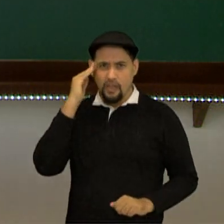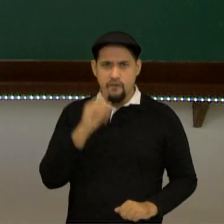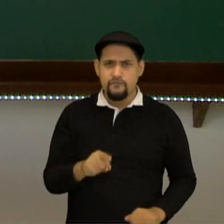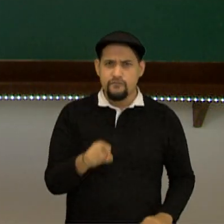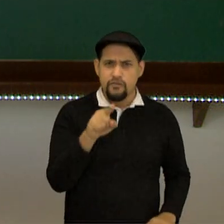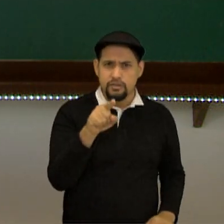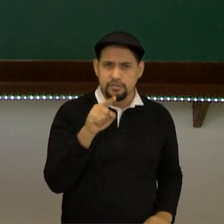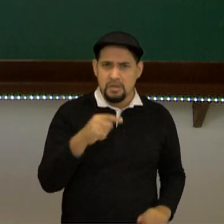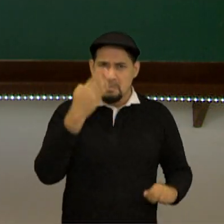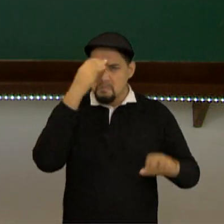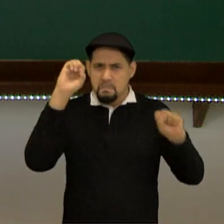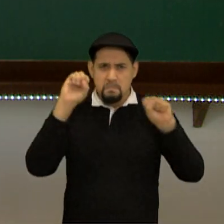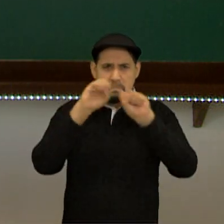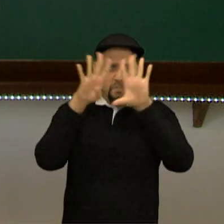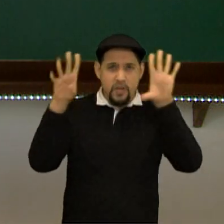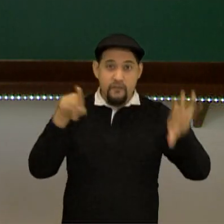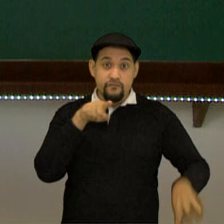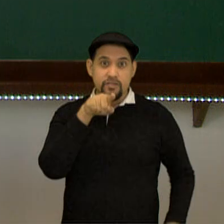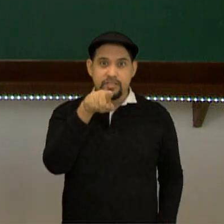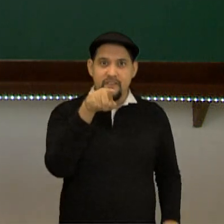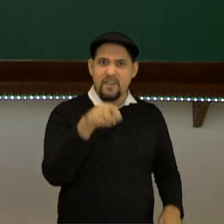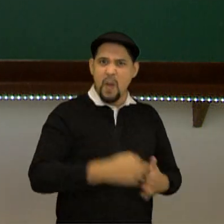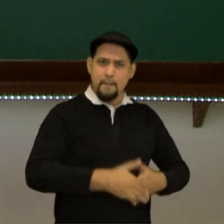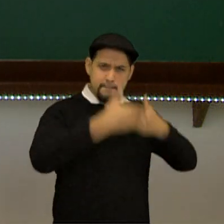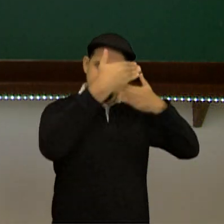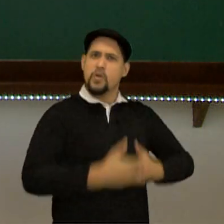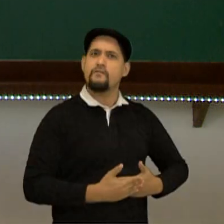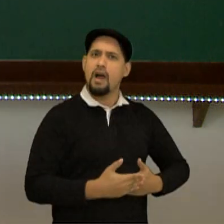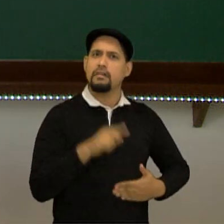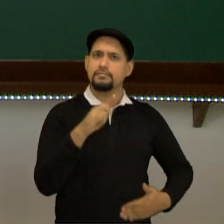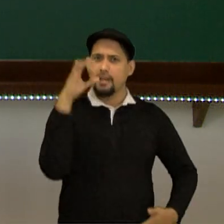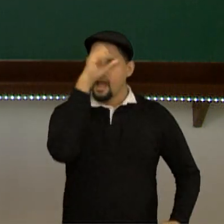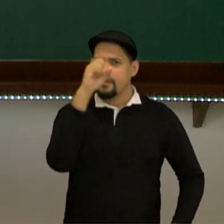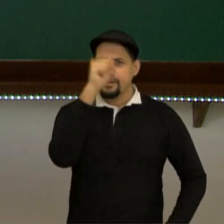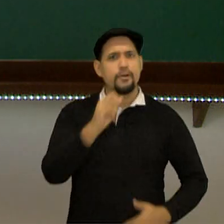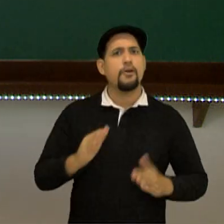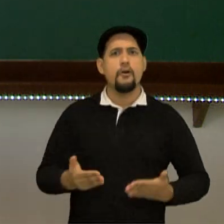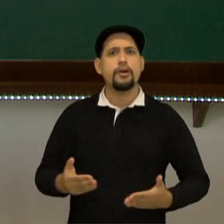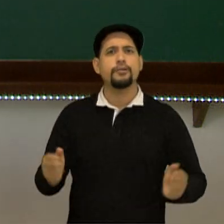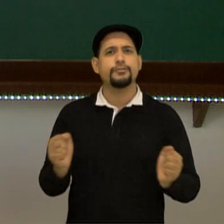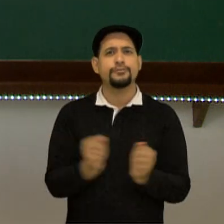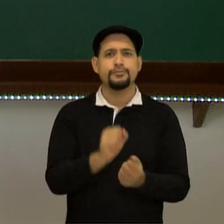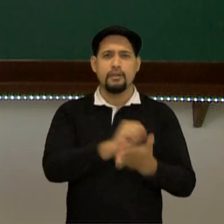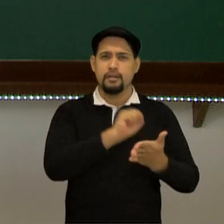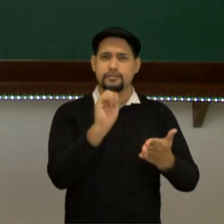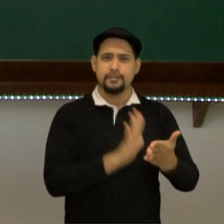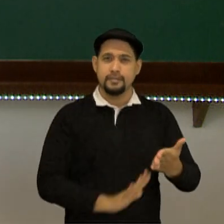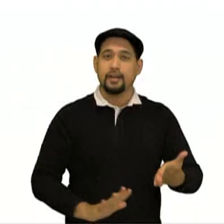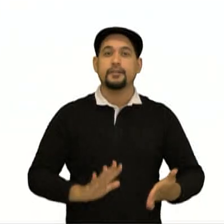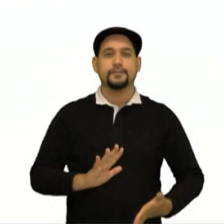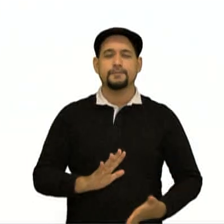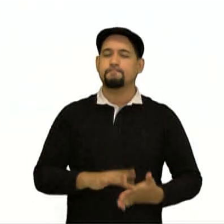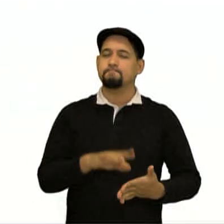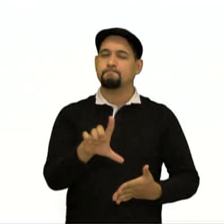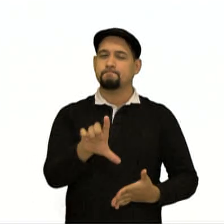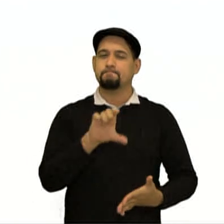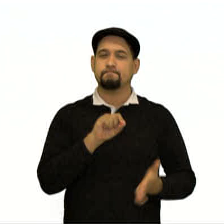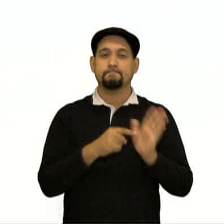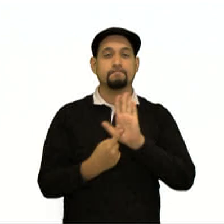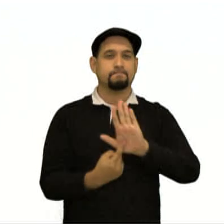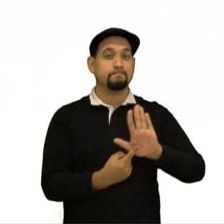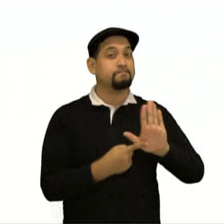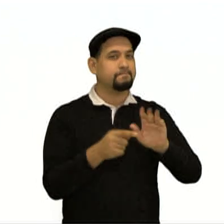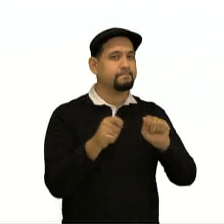você entendeu e você vai provar tudo isto com esta atividade que eu separei